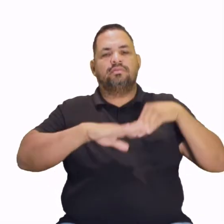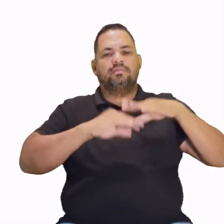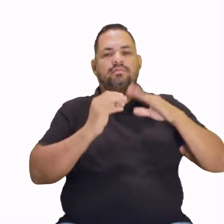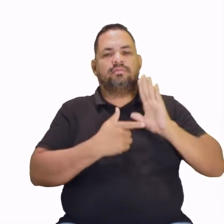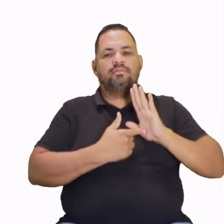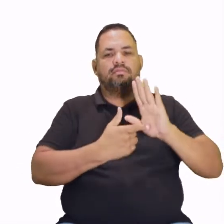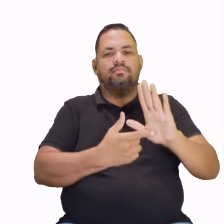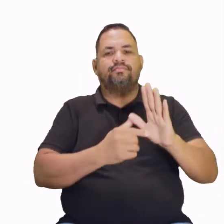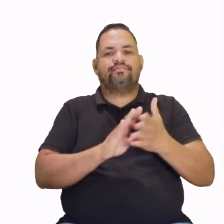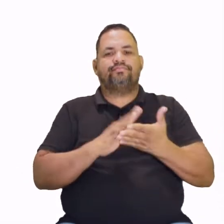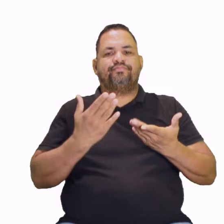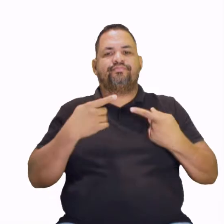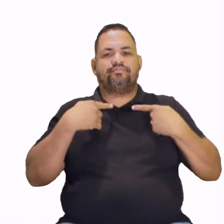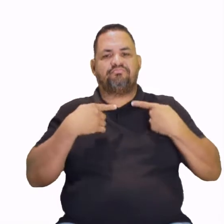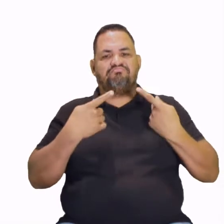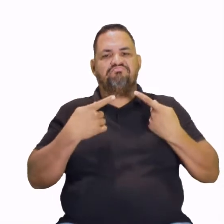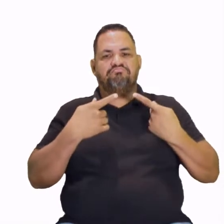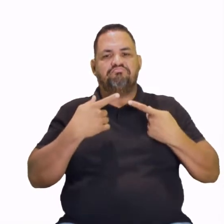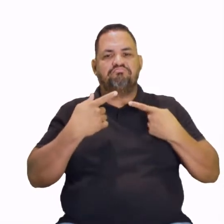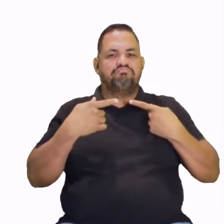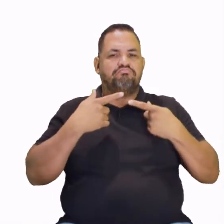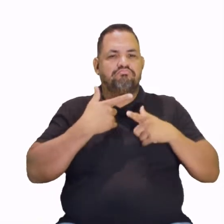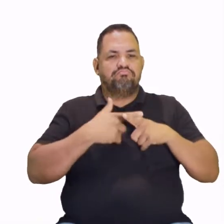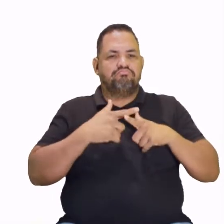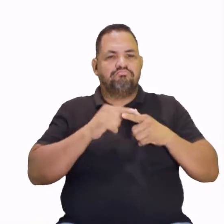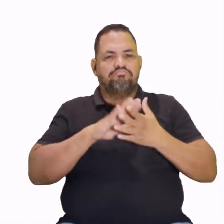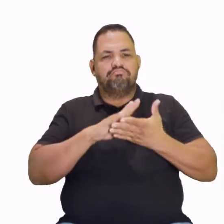né, os conflitos de interesse,